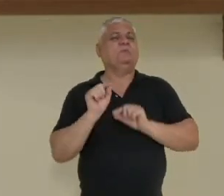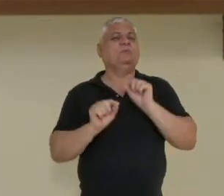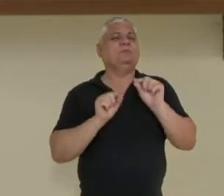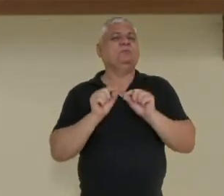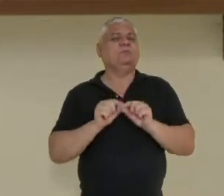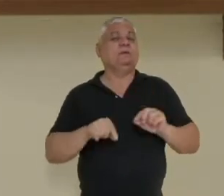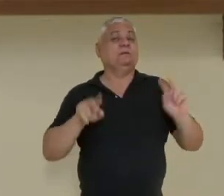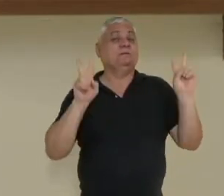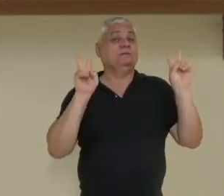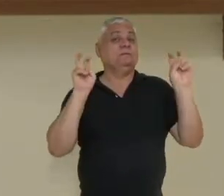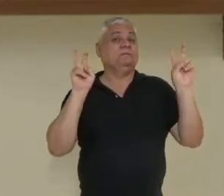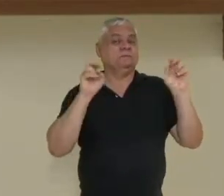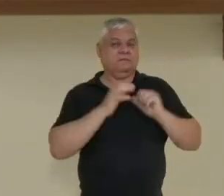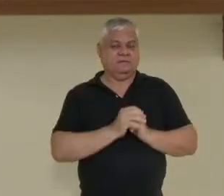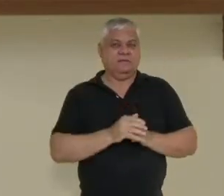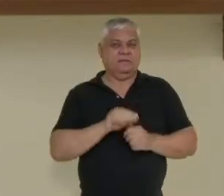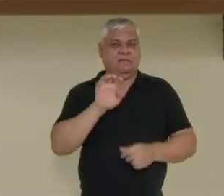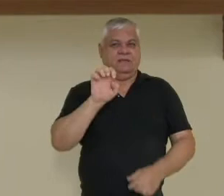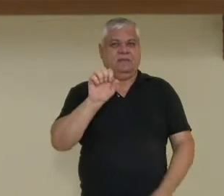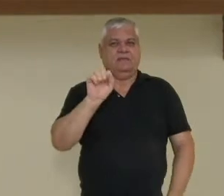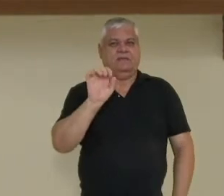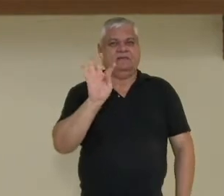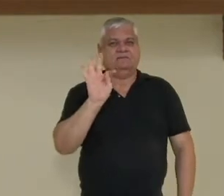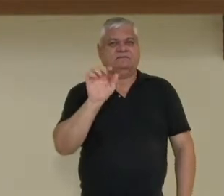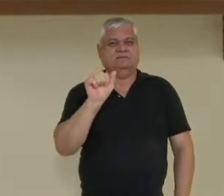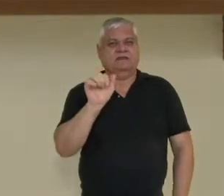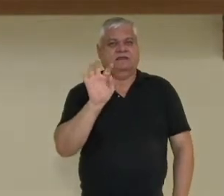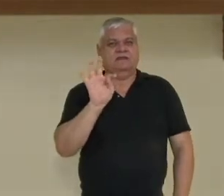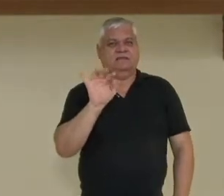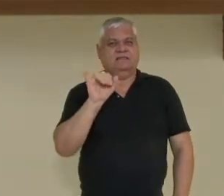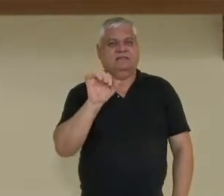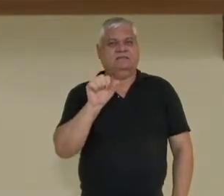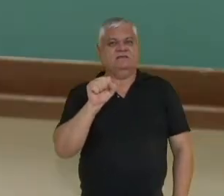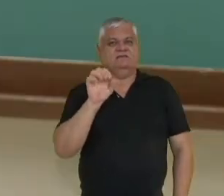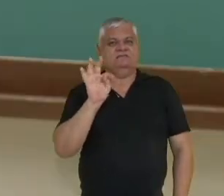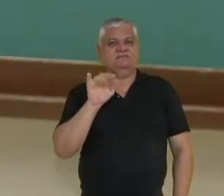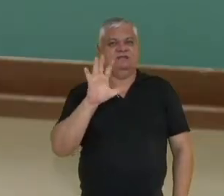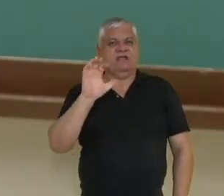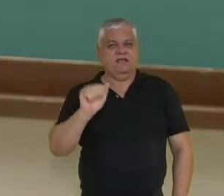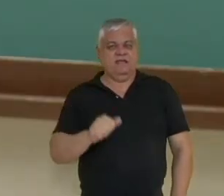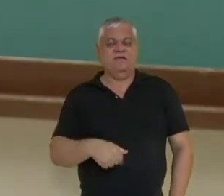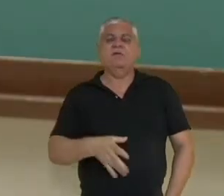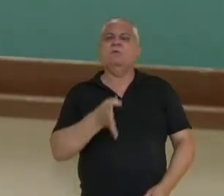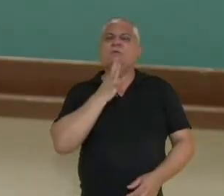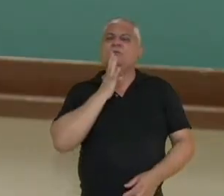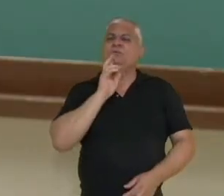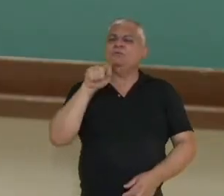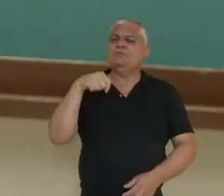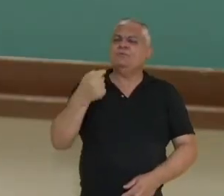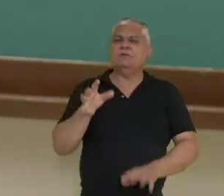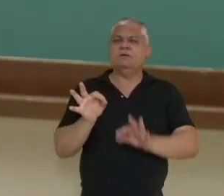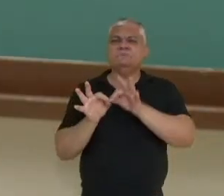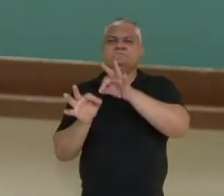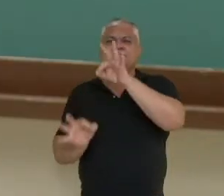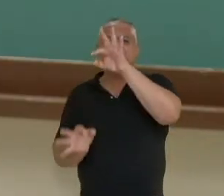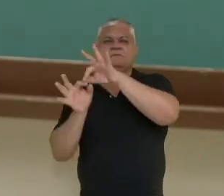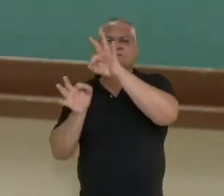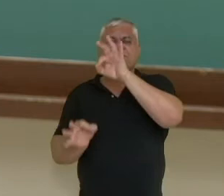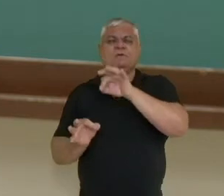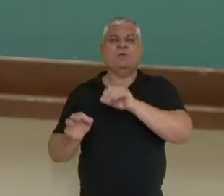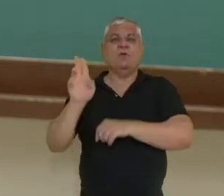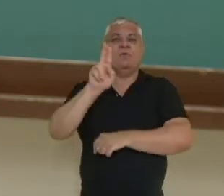nós vamos falar sobre estatística e vamos conhecer algumas medidas utilizadas na área